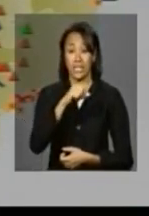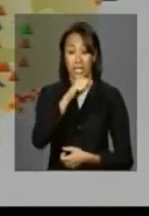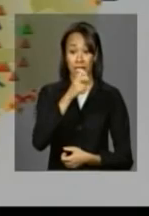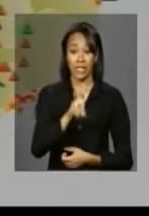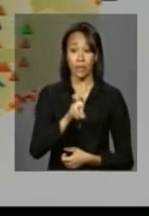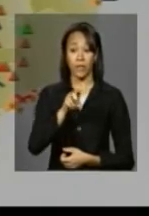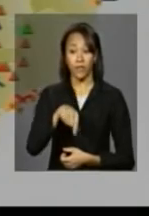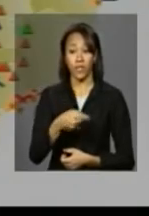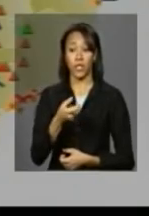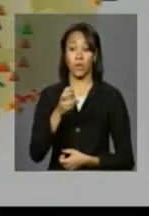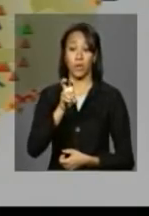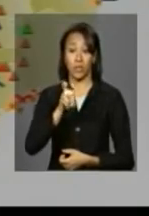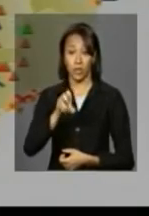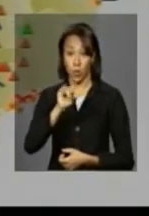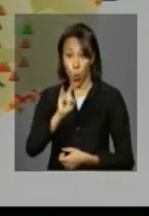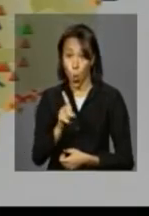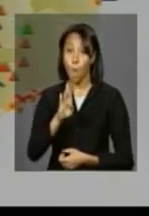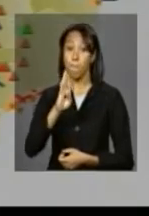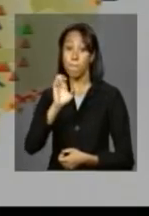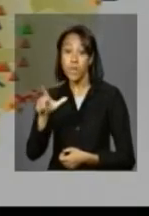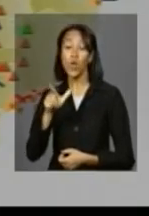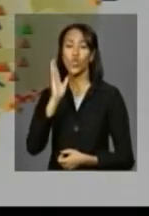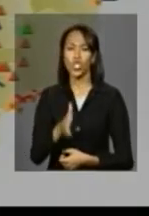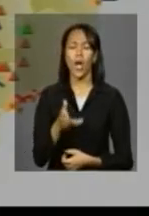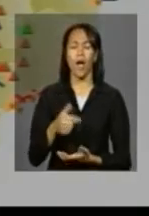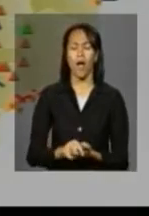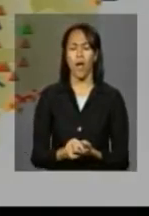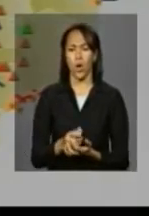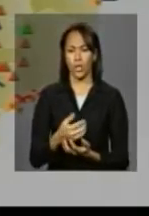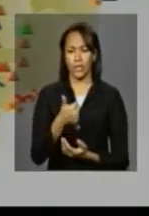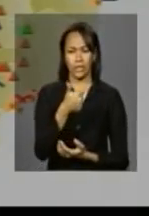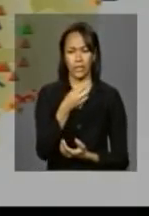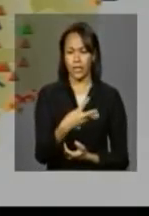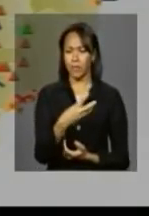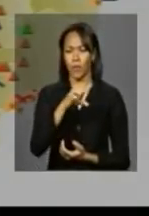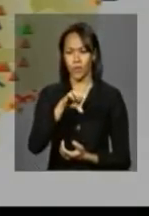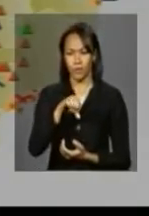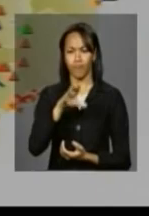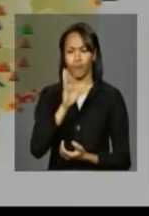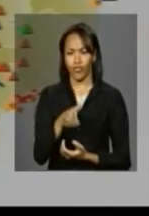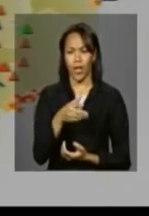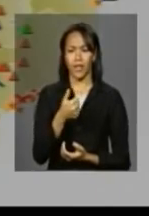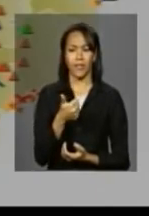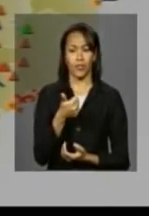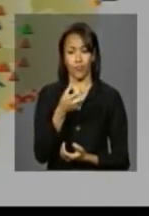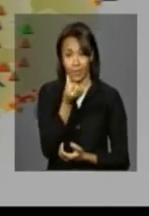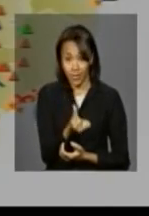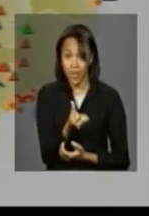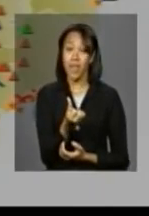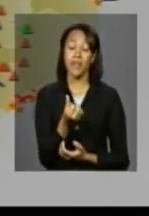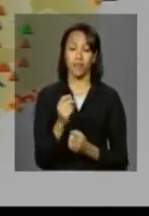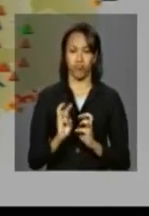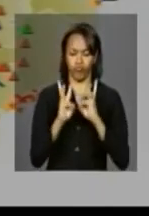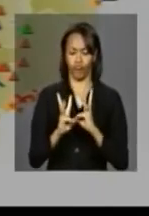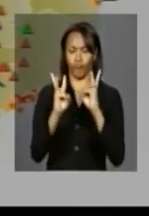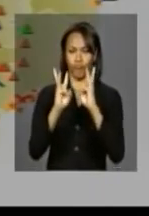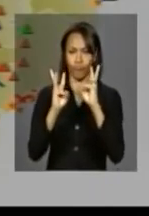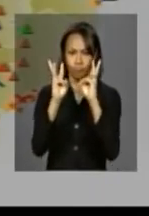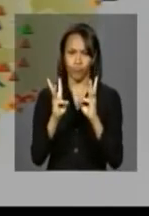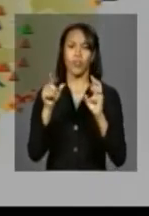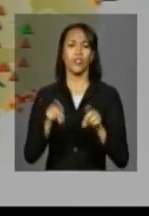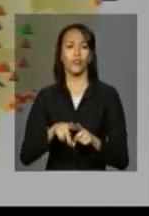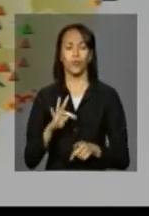bilhões, desses, geração de energia, 3.886 megawatts, com 6 hidrelétricas, 17 térmicas